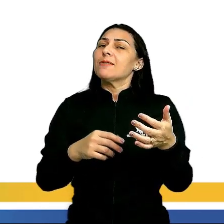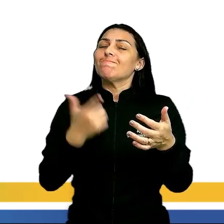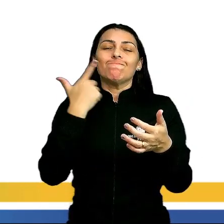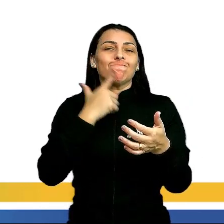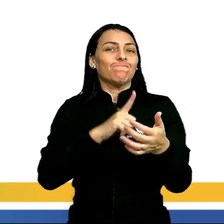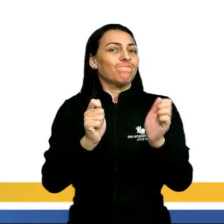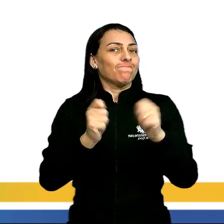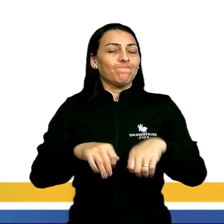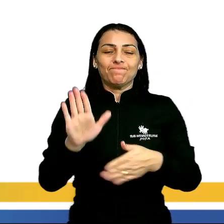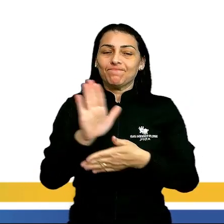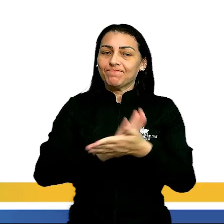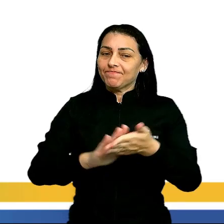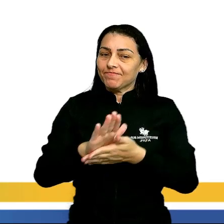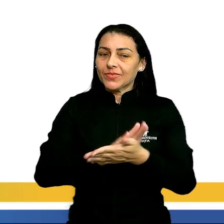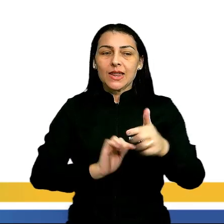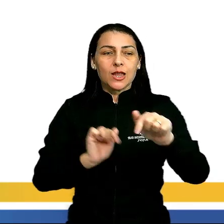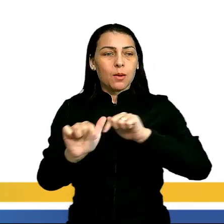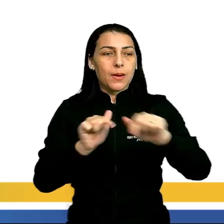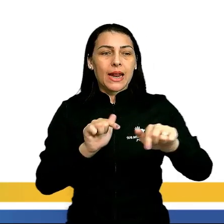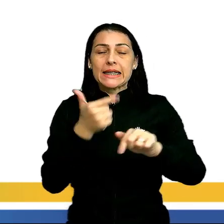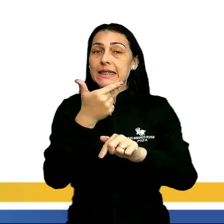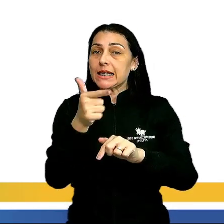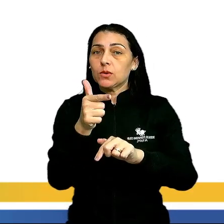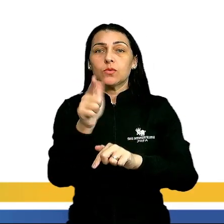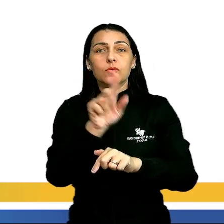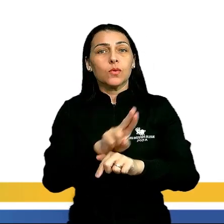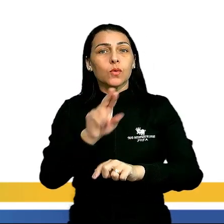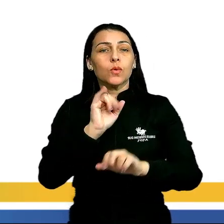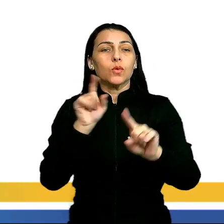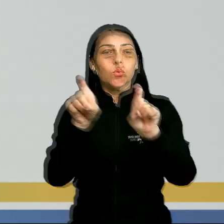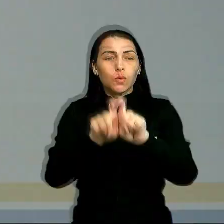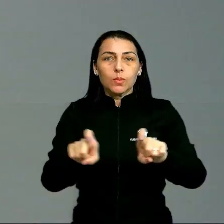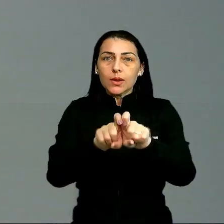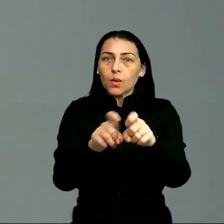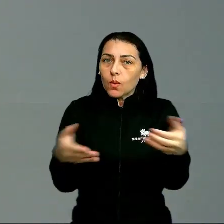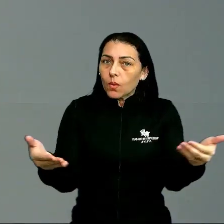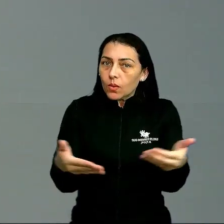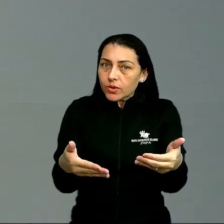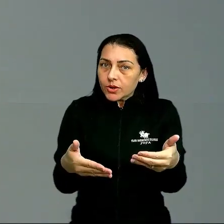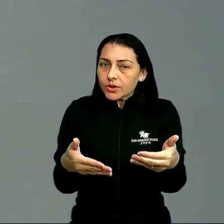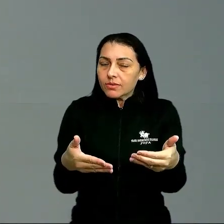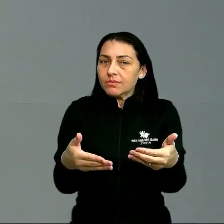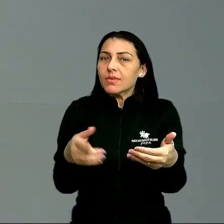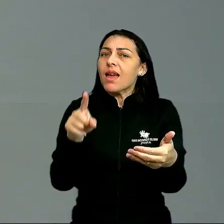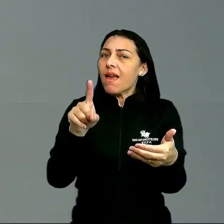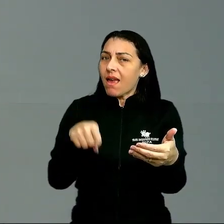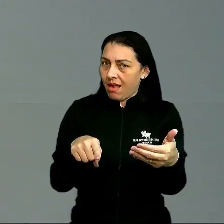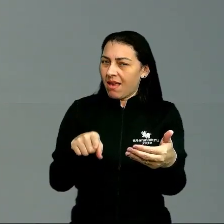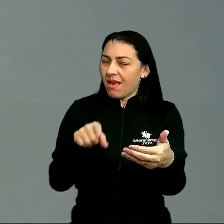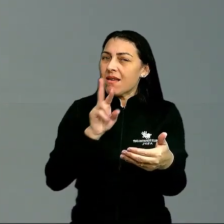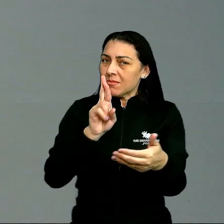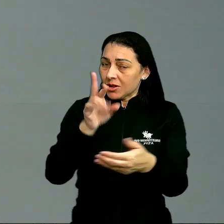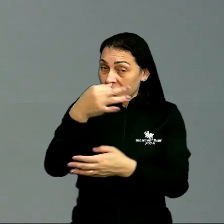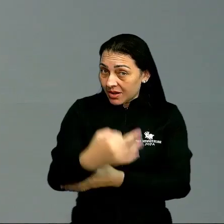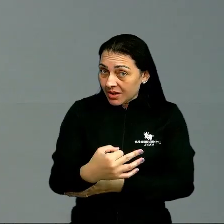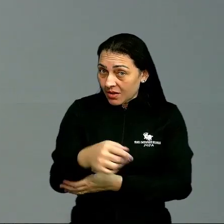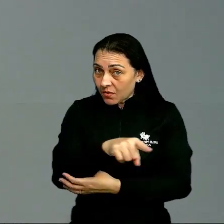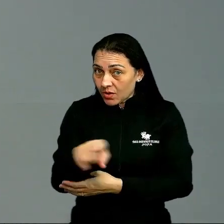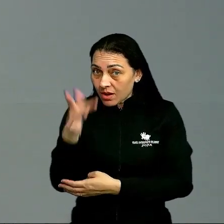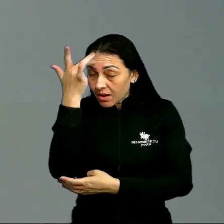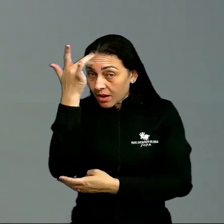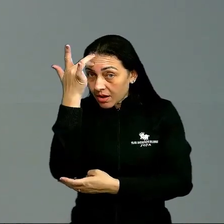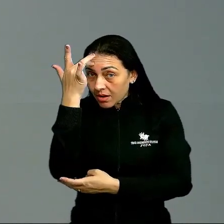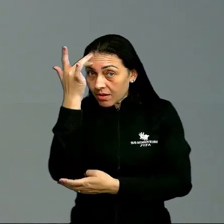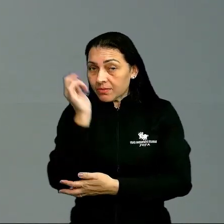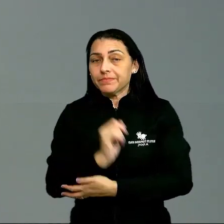tentando convencer o leitor de que é impossível trabalhar sem computador atualmente. Seria essa a alternativa correta, vocês